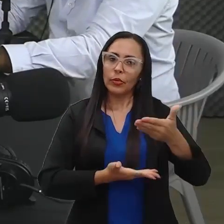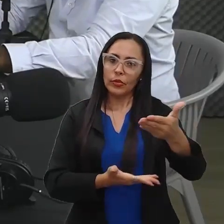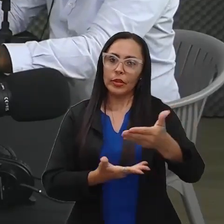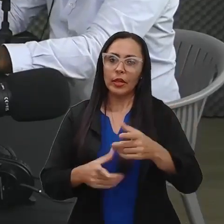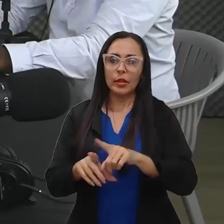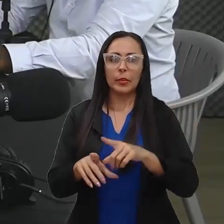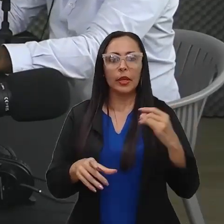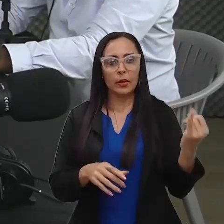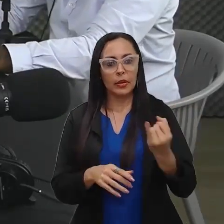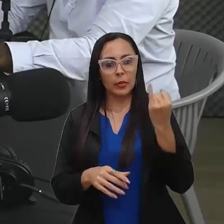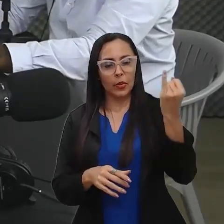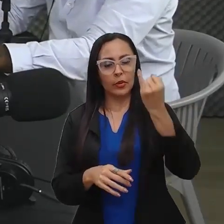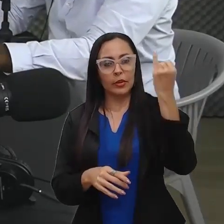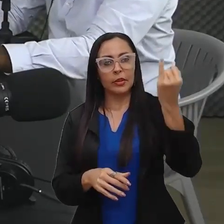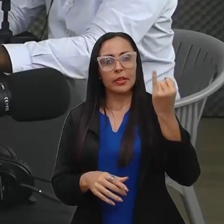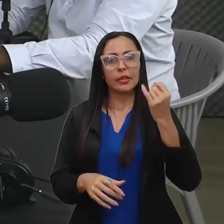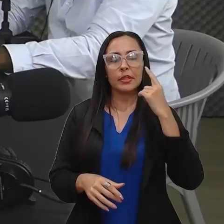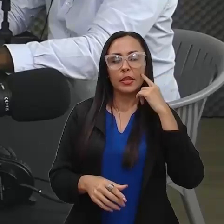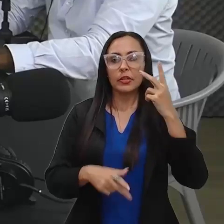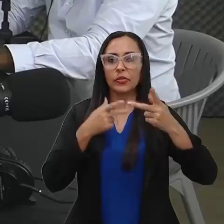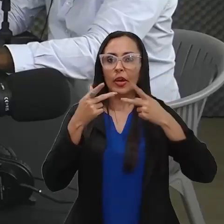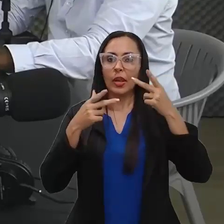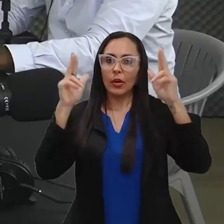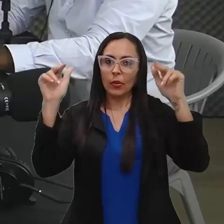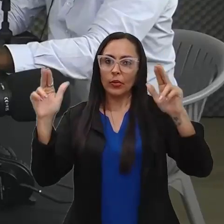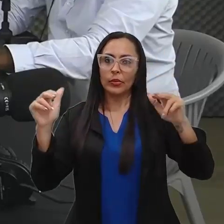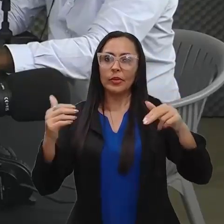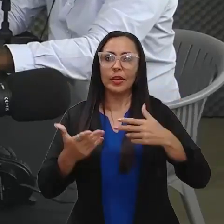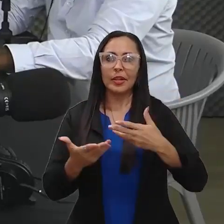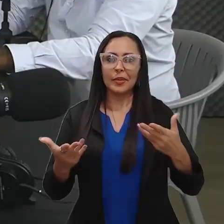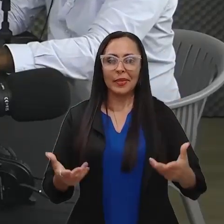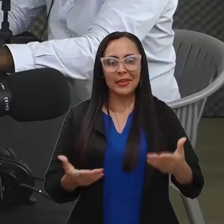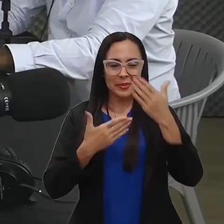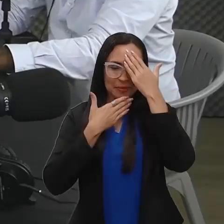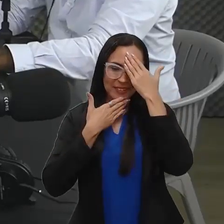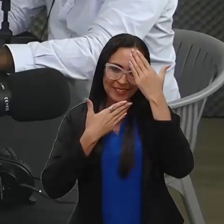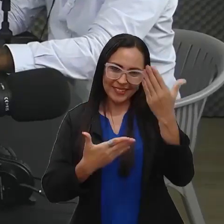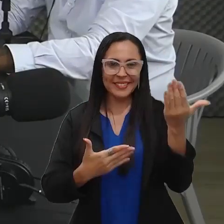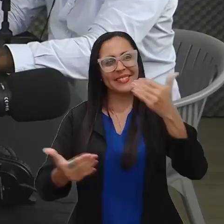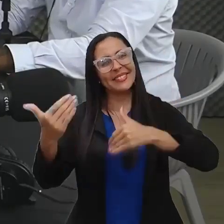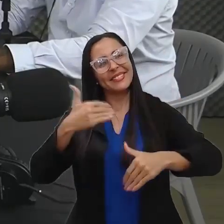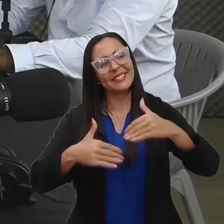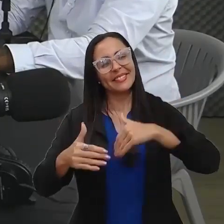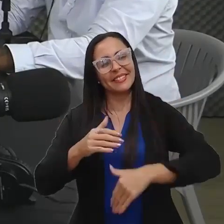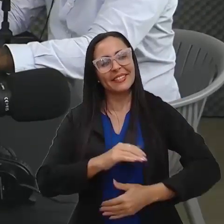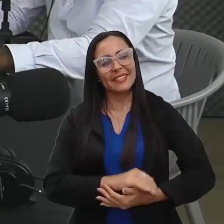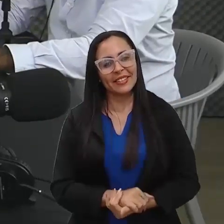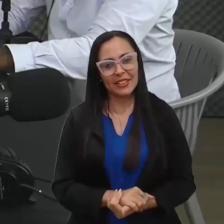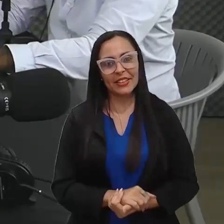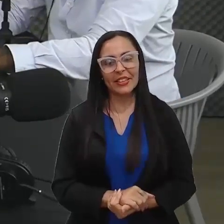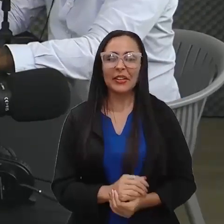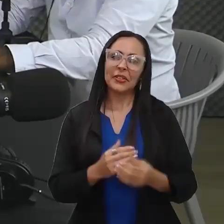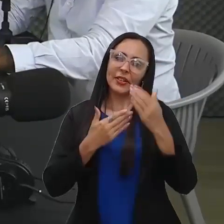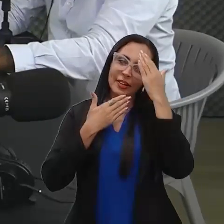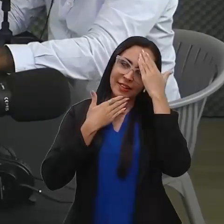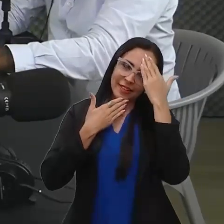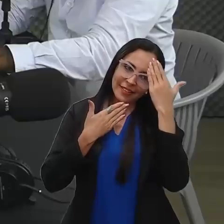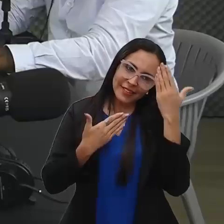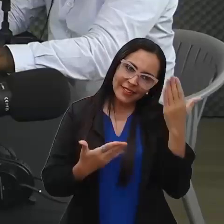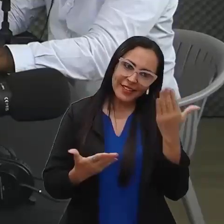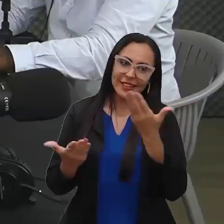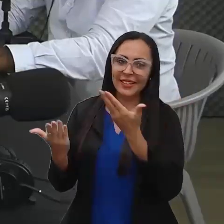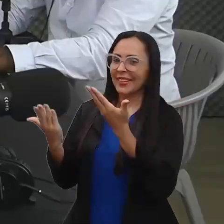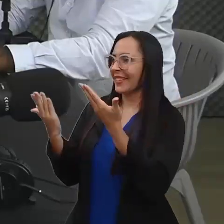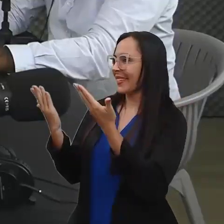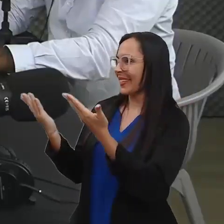que a gente possa entrar na casa das pessoas e falar sobre um tema que é tão caro para a gente. Então, muito obrigado pela participação de vocês. Eu que agradeço. O professor Humberto